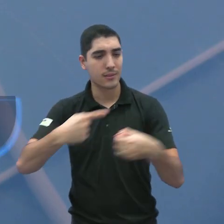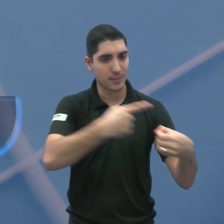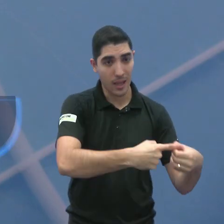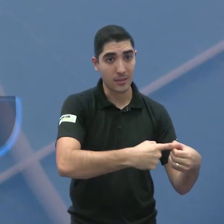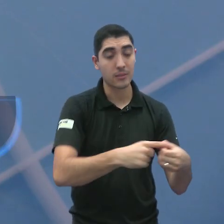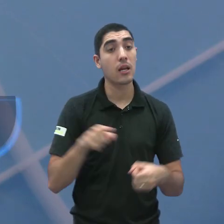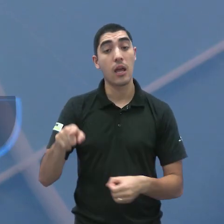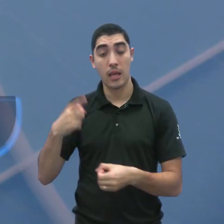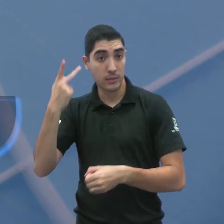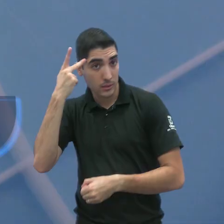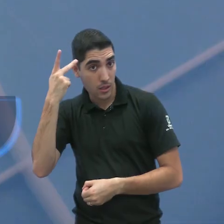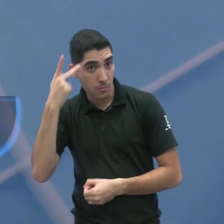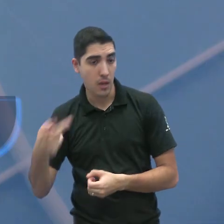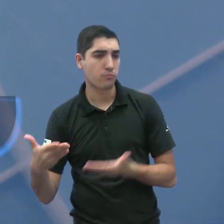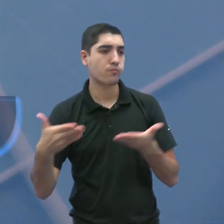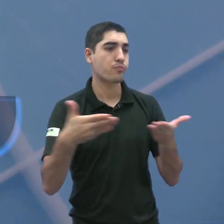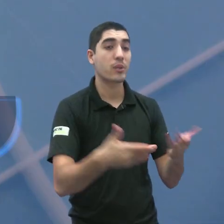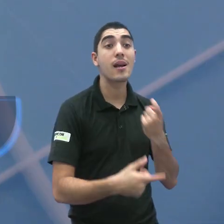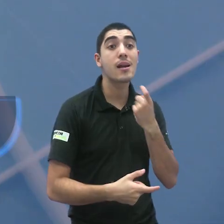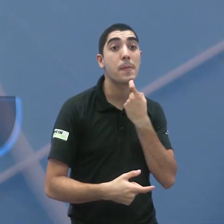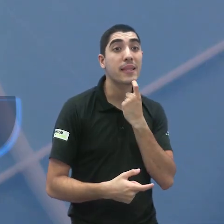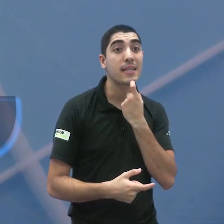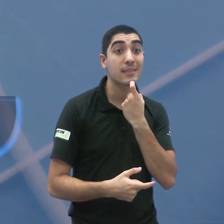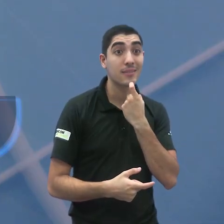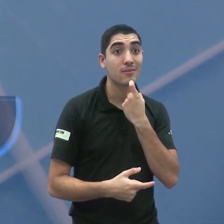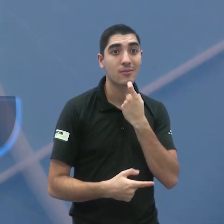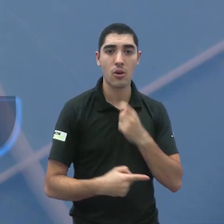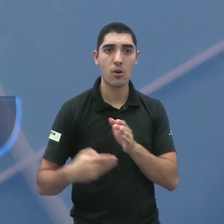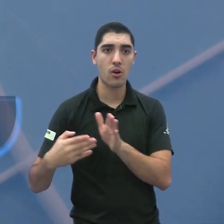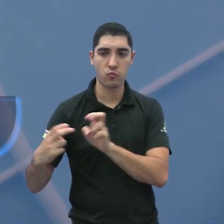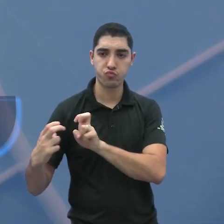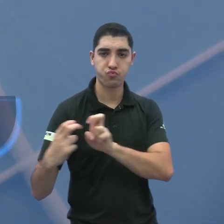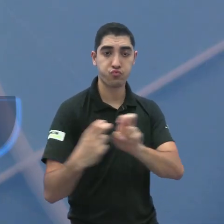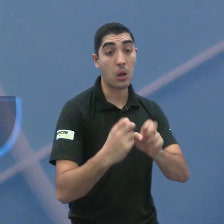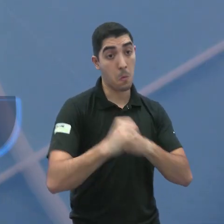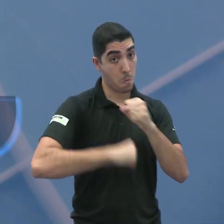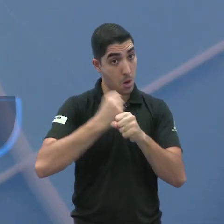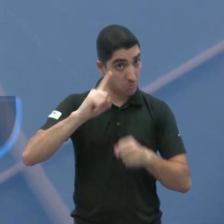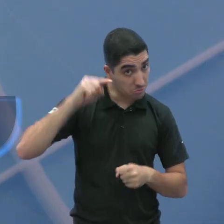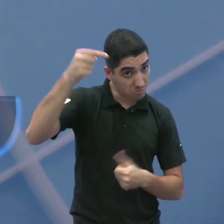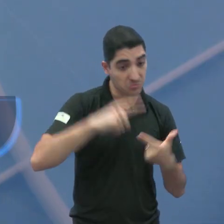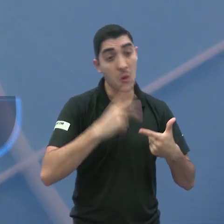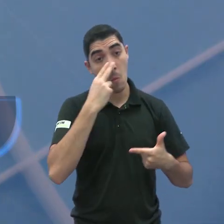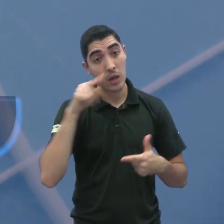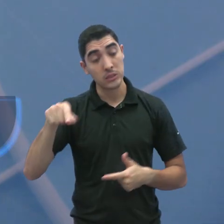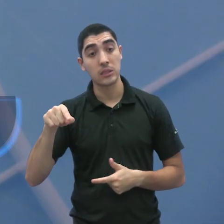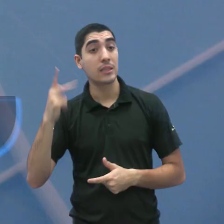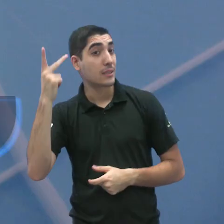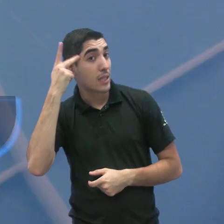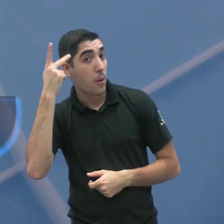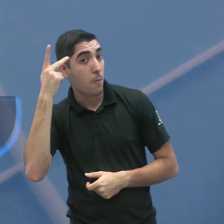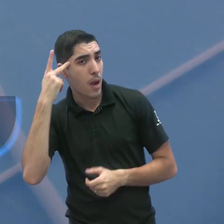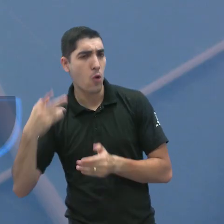ano, São Paulo vai até Campinas, né? Acredito que ano que vem deve ter um leilão de São Paulo a